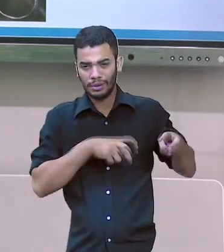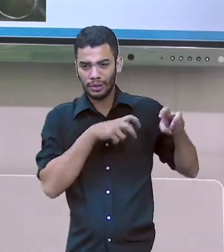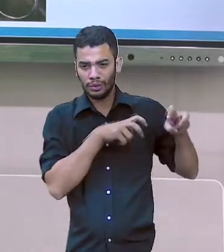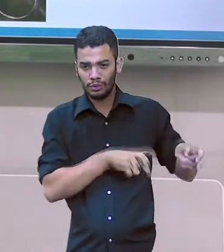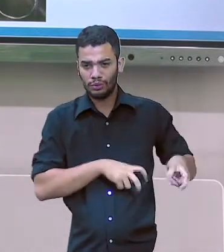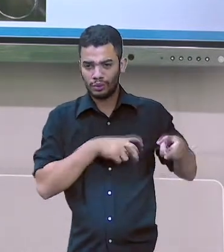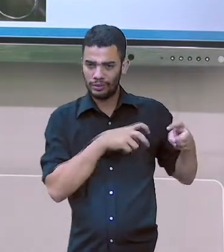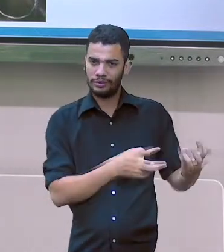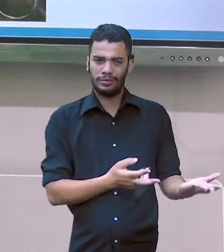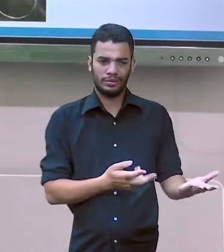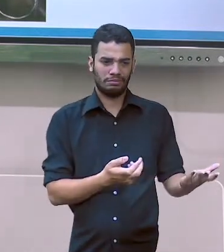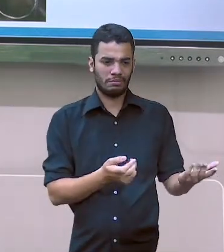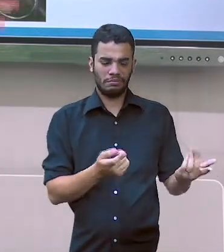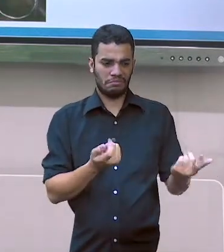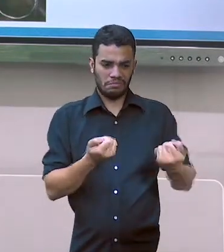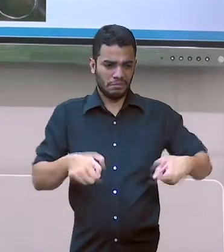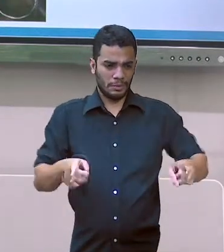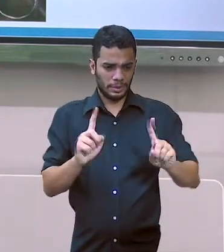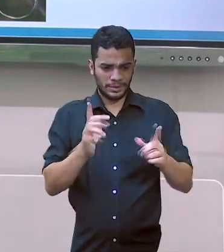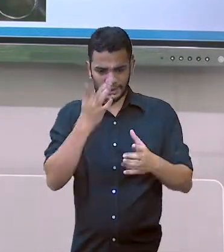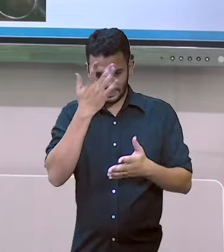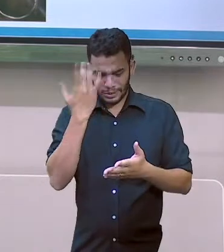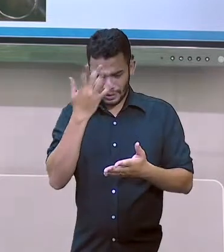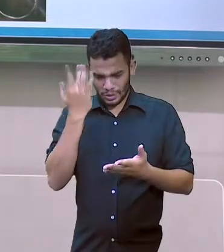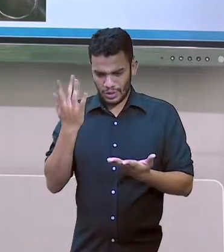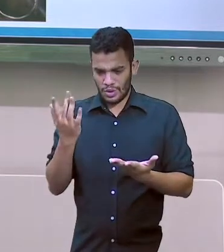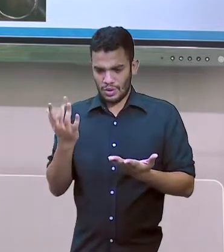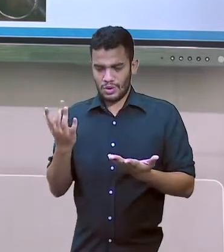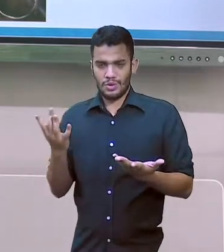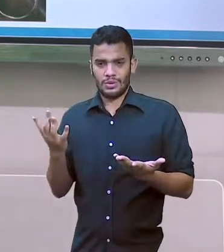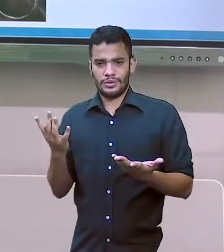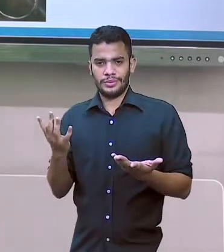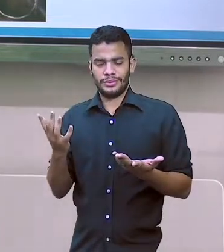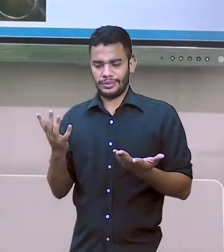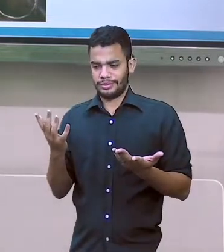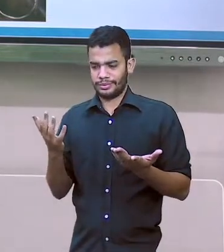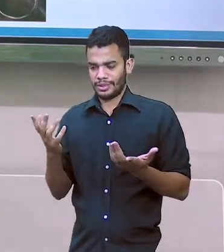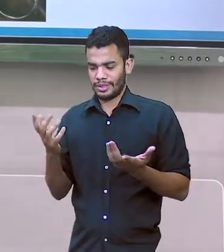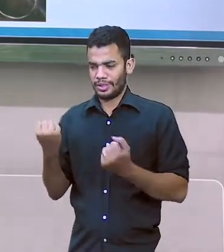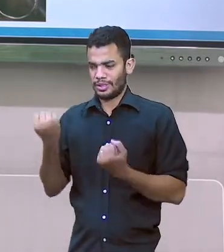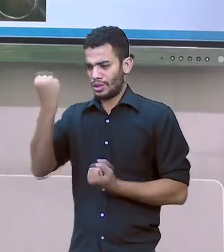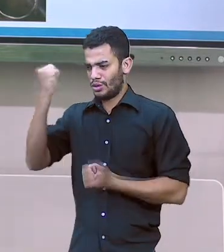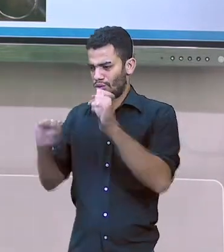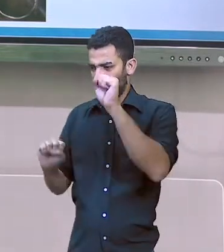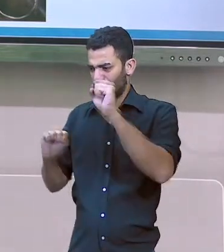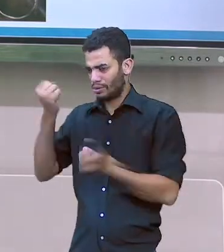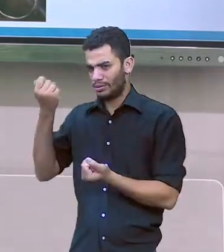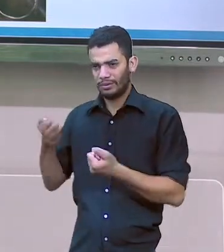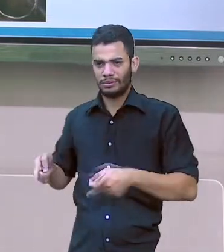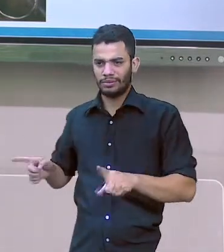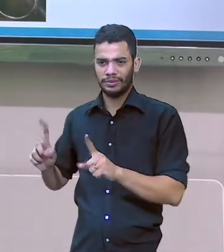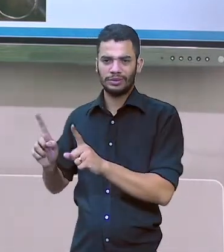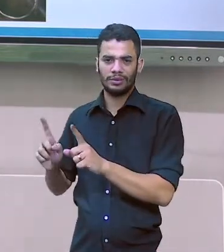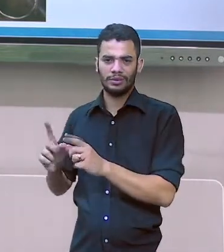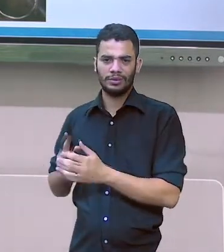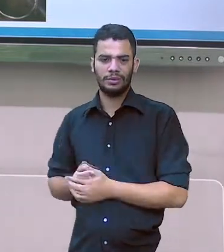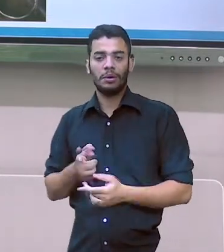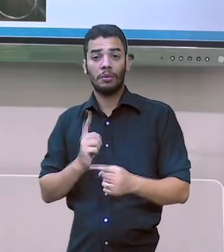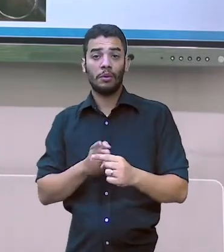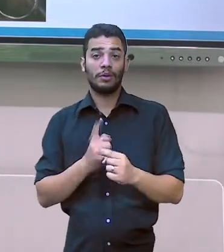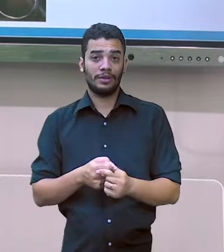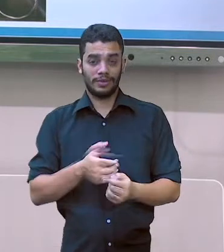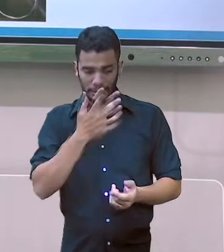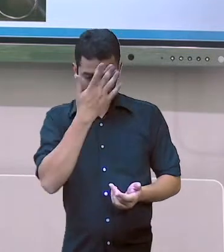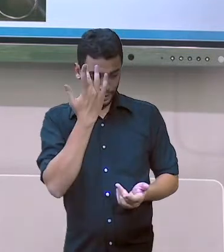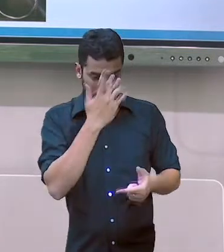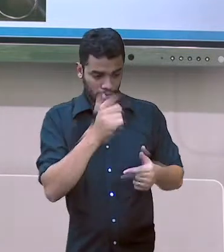uma indústria, basta ter um quintal grande, né? O terreiro, como chamavam, secar os